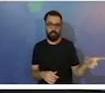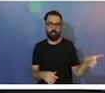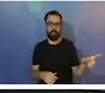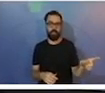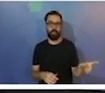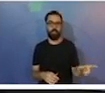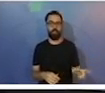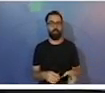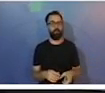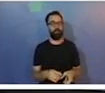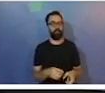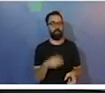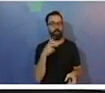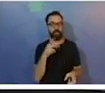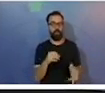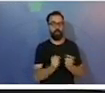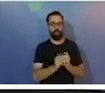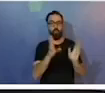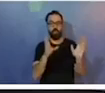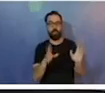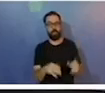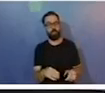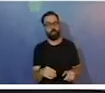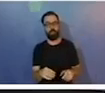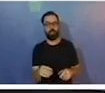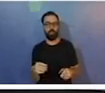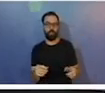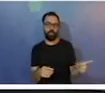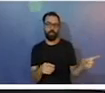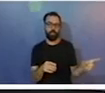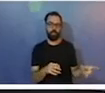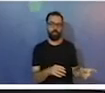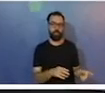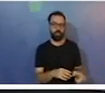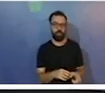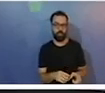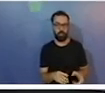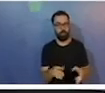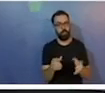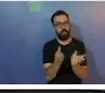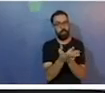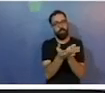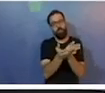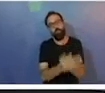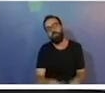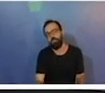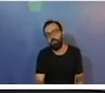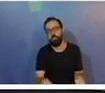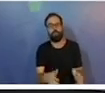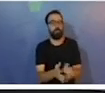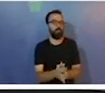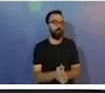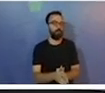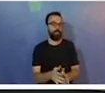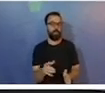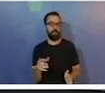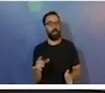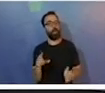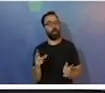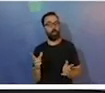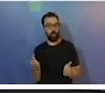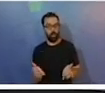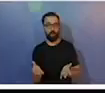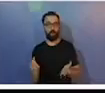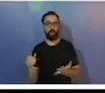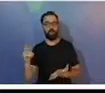ele fala, bomba! Se acertou o navio inteiro, bomba, afundou! Agora, quando o adversário erra, a